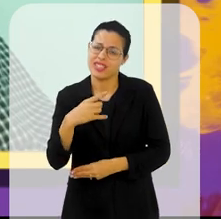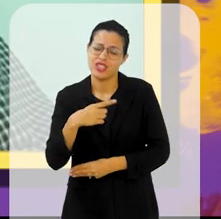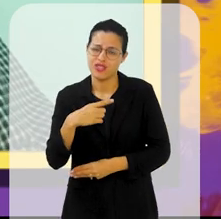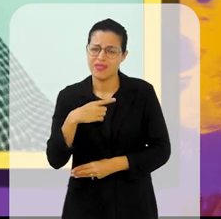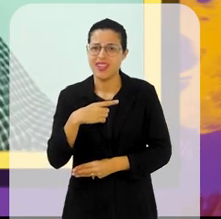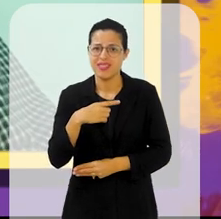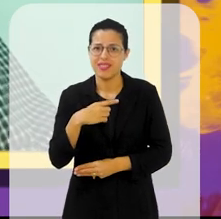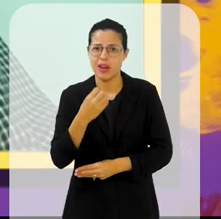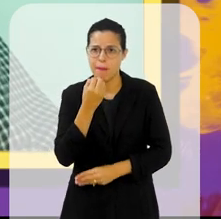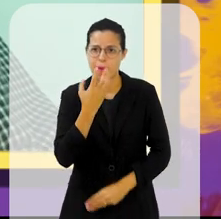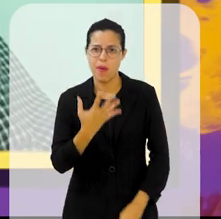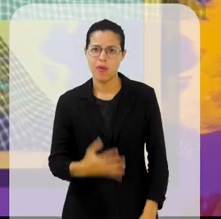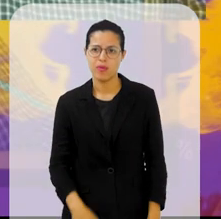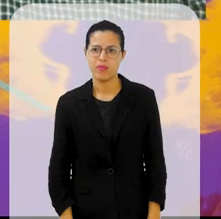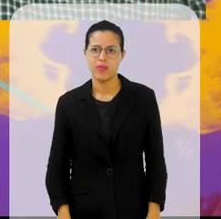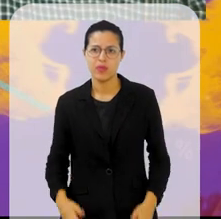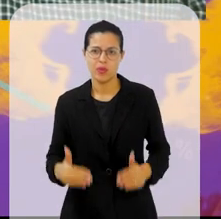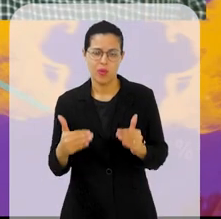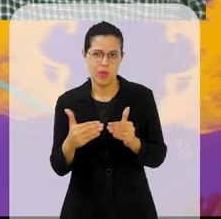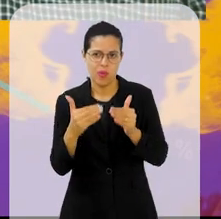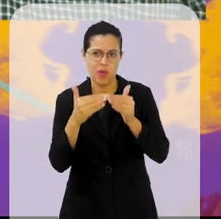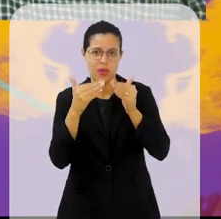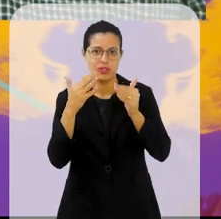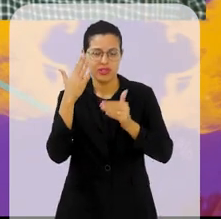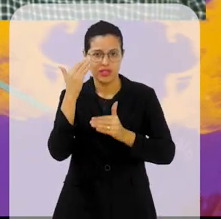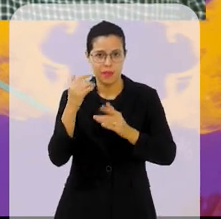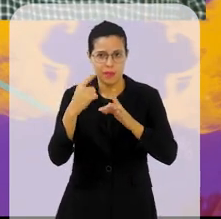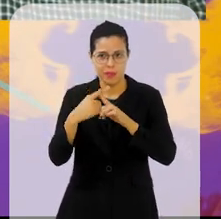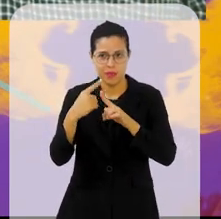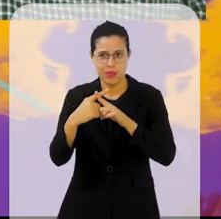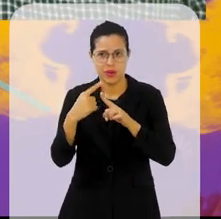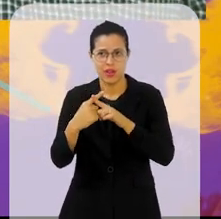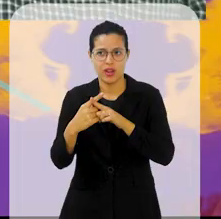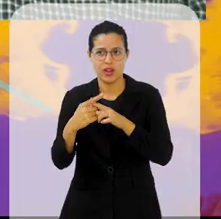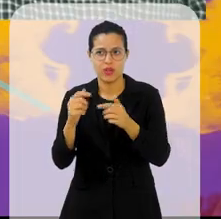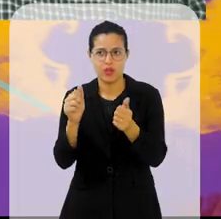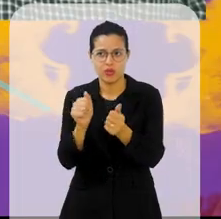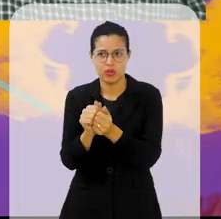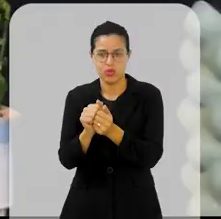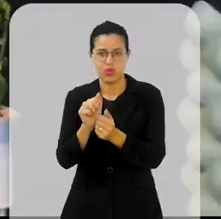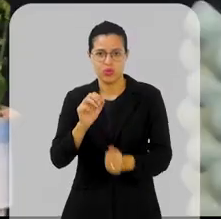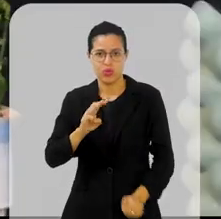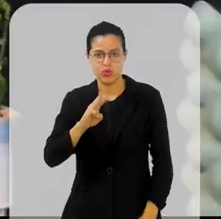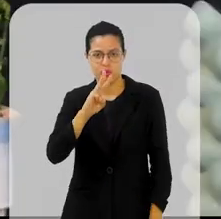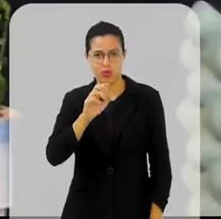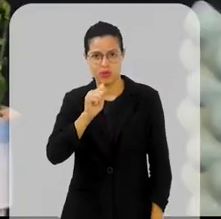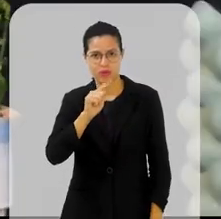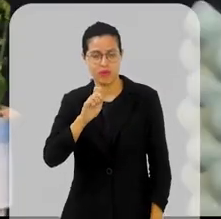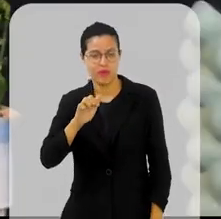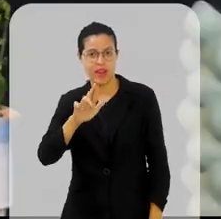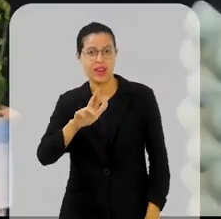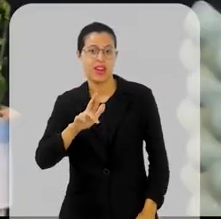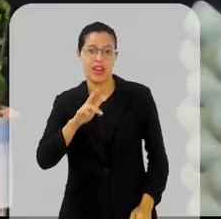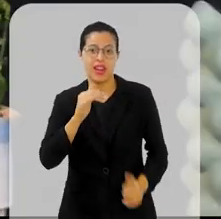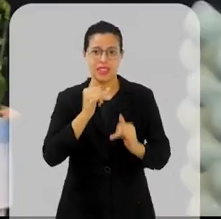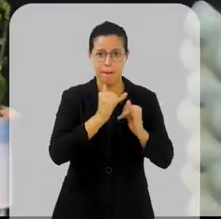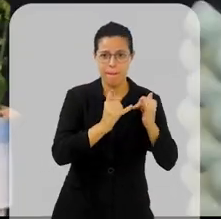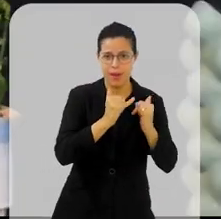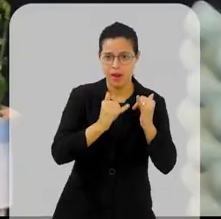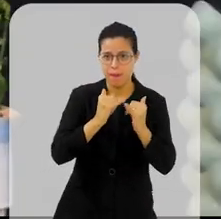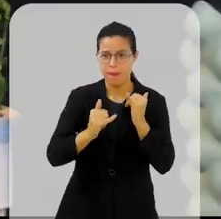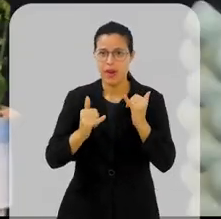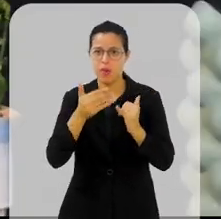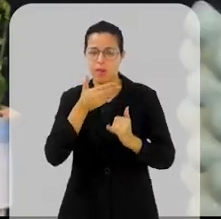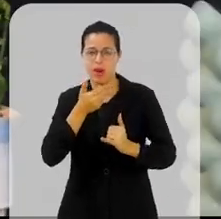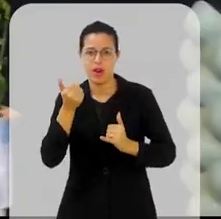bom grado, né, Rui? Eu concordo com você. Sabe por quê, deputado? Que eu também, eu estou com o Wagner. Esse negócio de bem a meio, conforme o senhor falou, que é o